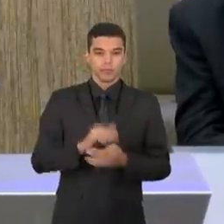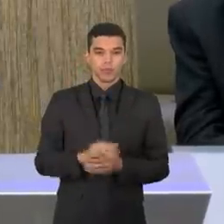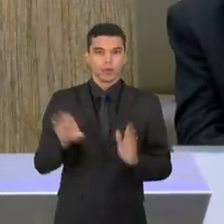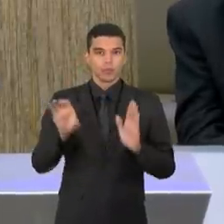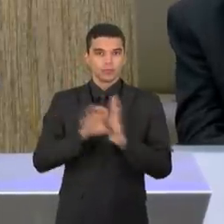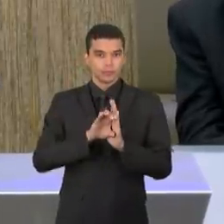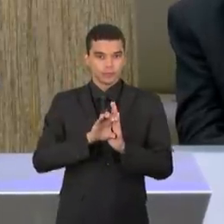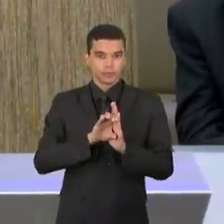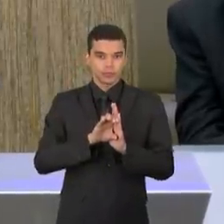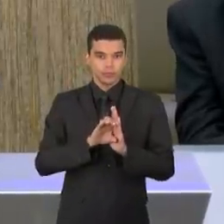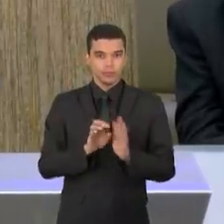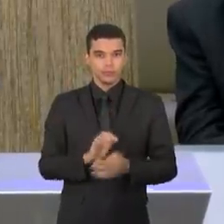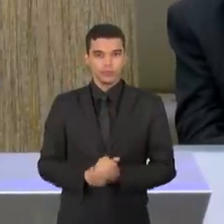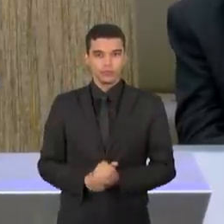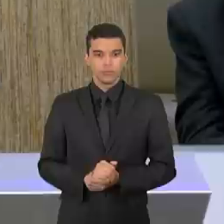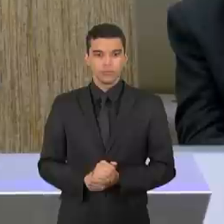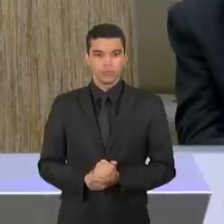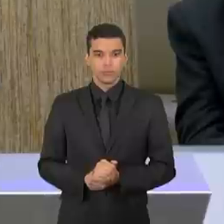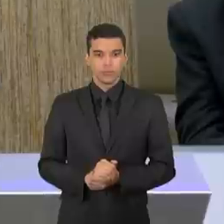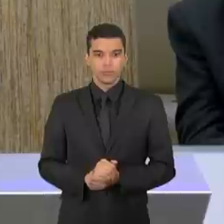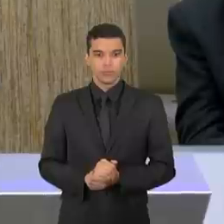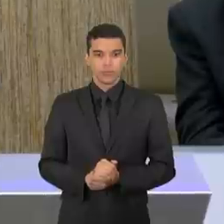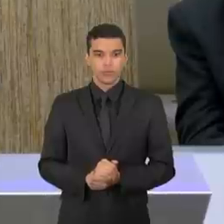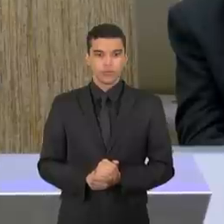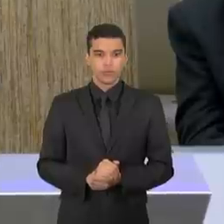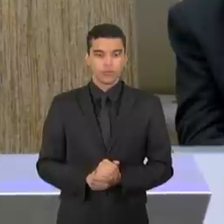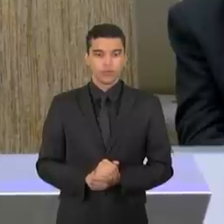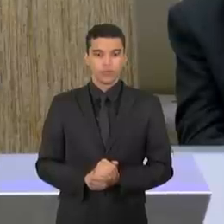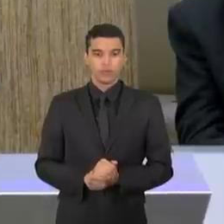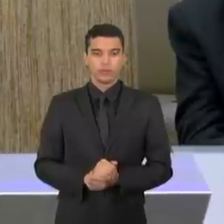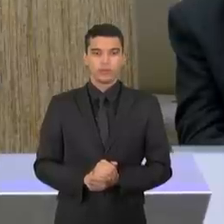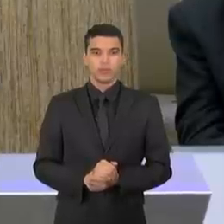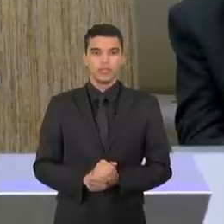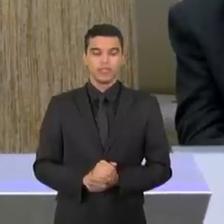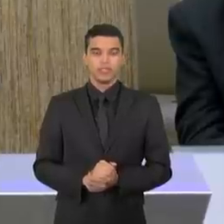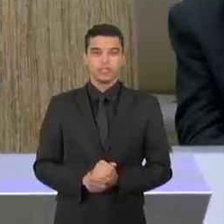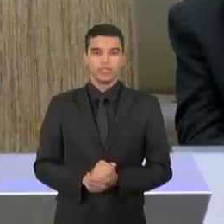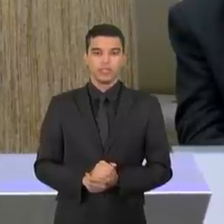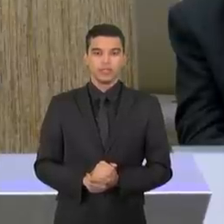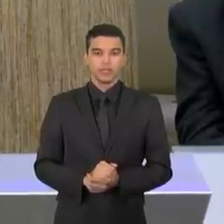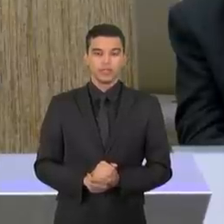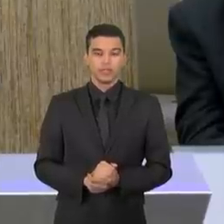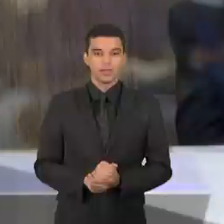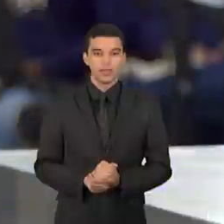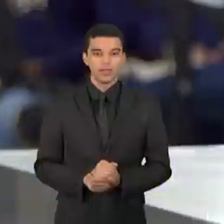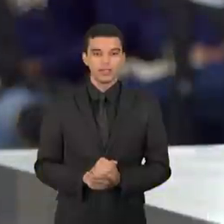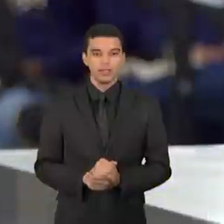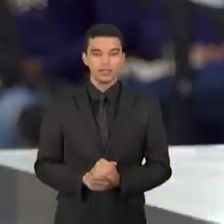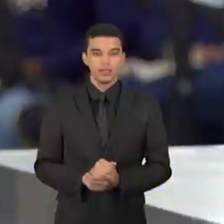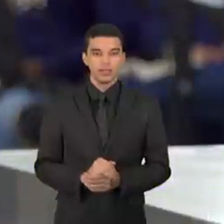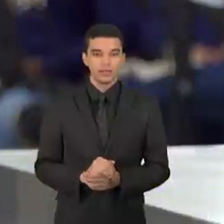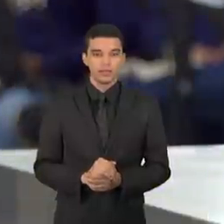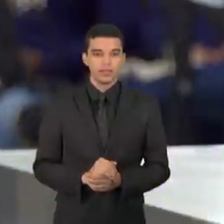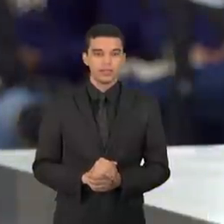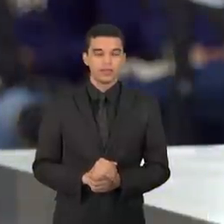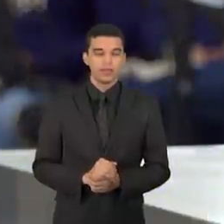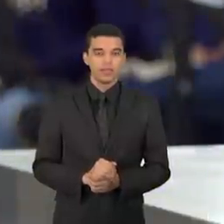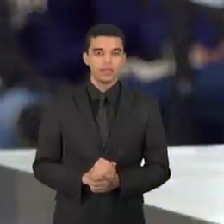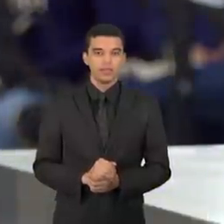já que estamos estudando a palavra de Deus, segundo o livro dos Crônicas, no capítulo